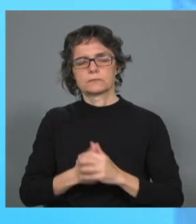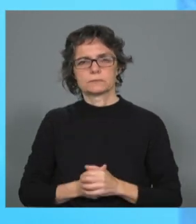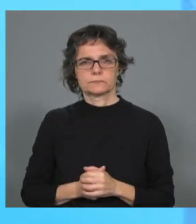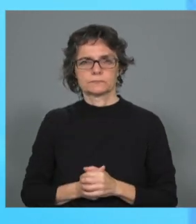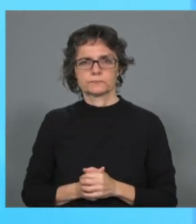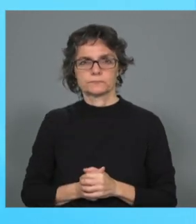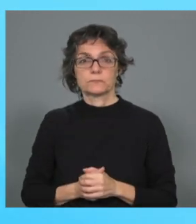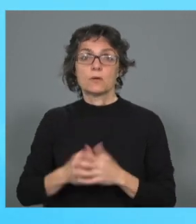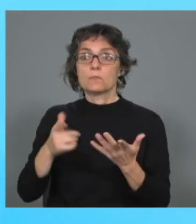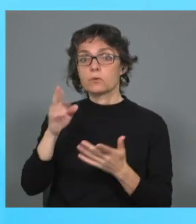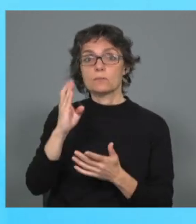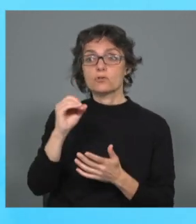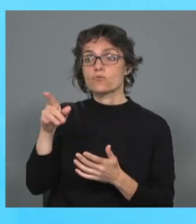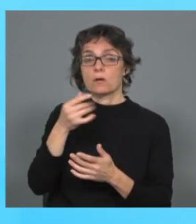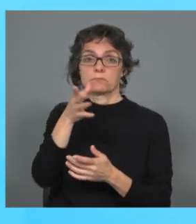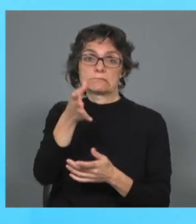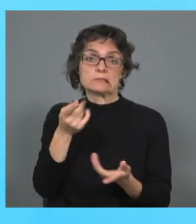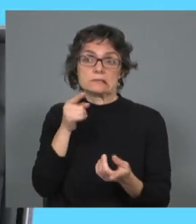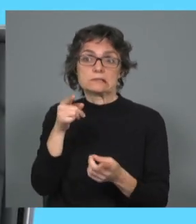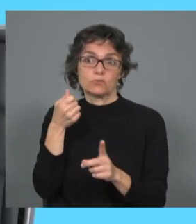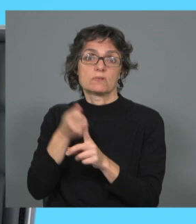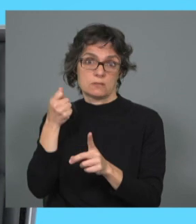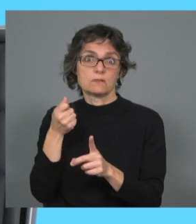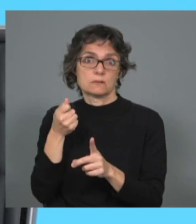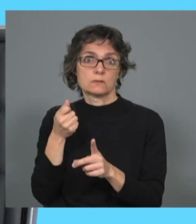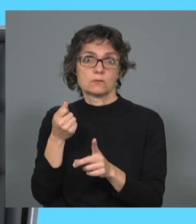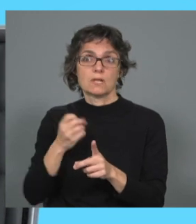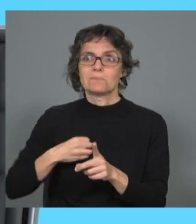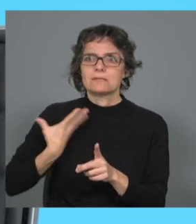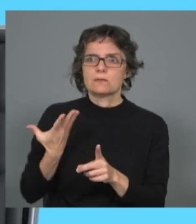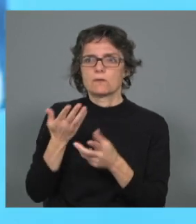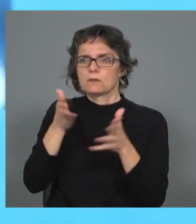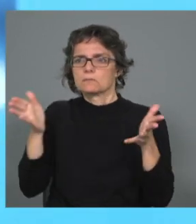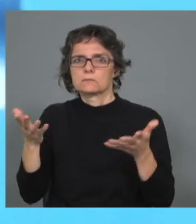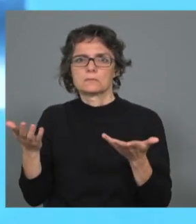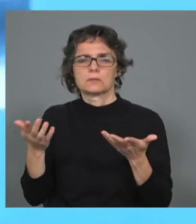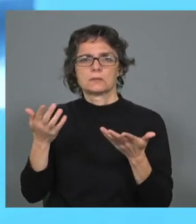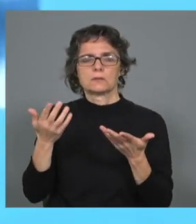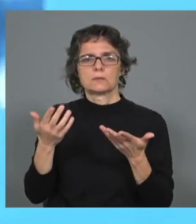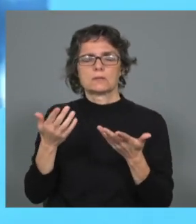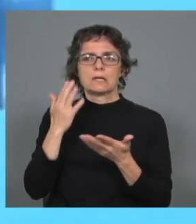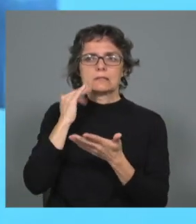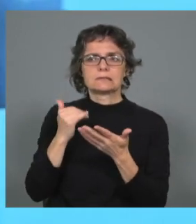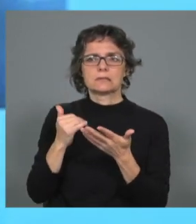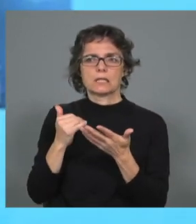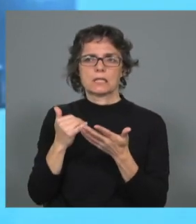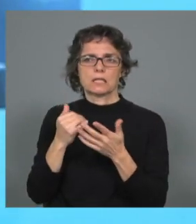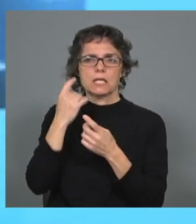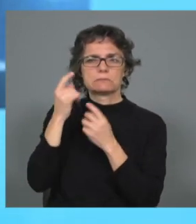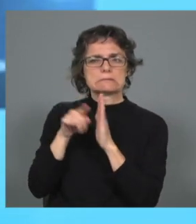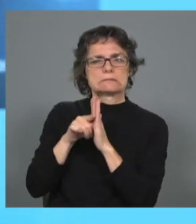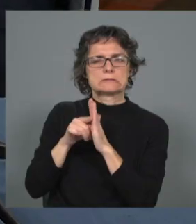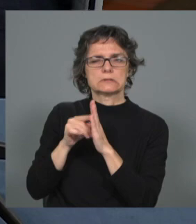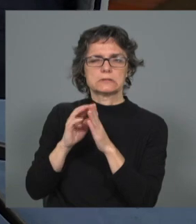dimensão na Igreja do acolhimento, da misericórdia, da abertura ao outro, não é? De ultrapassar os preconceitos. Esse é